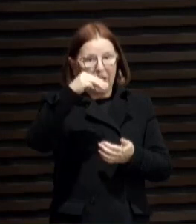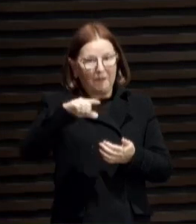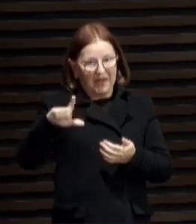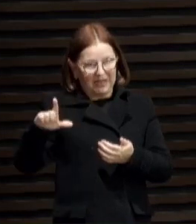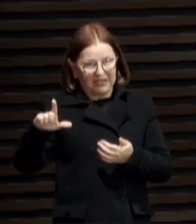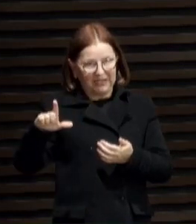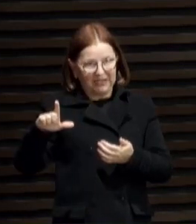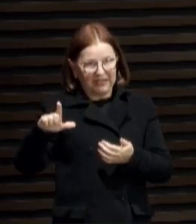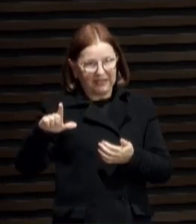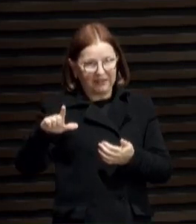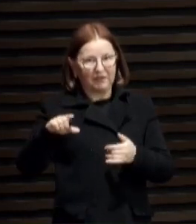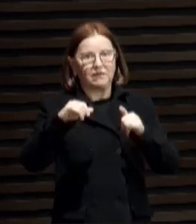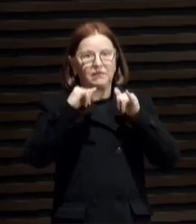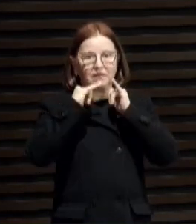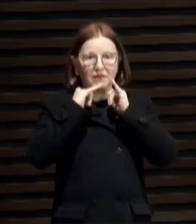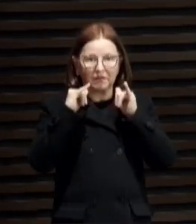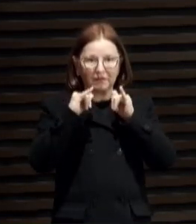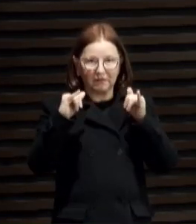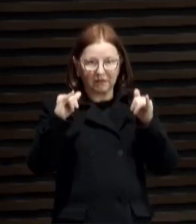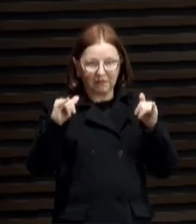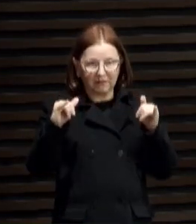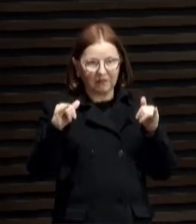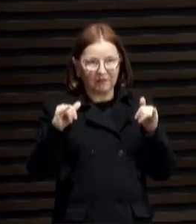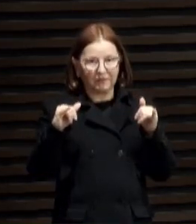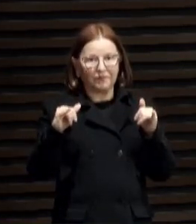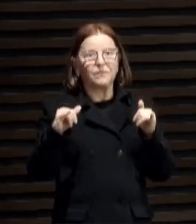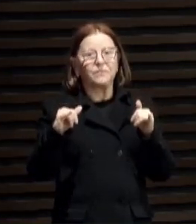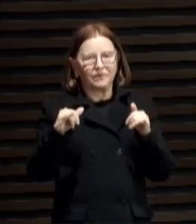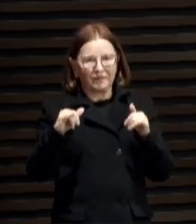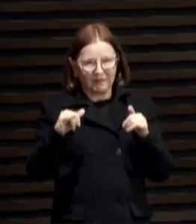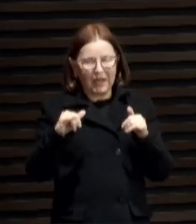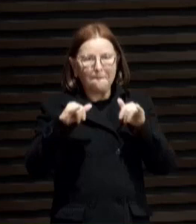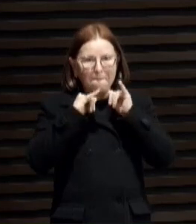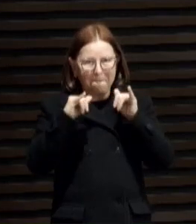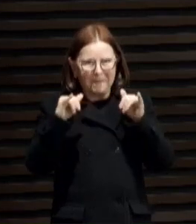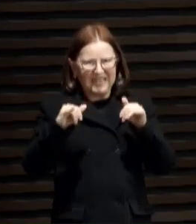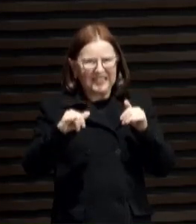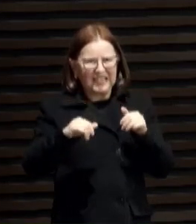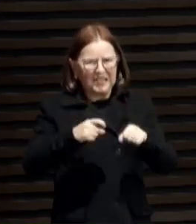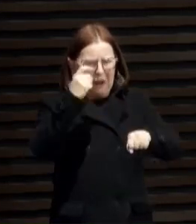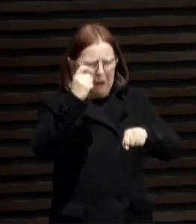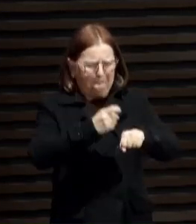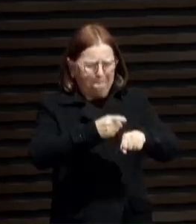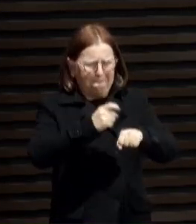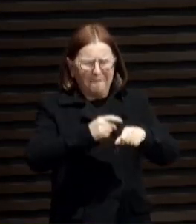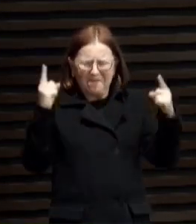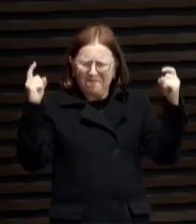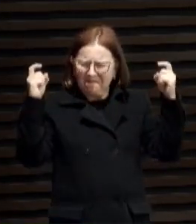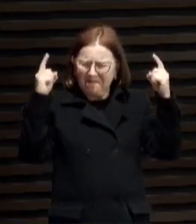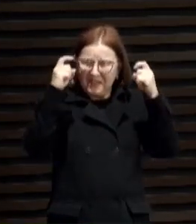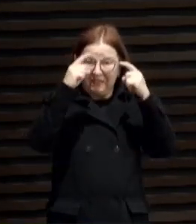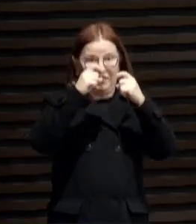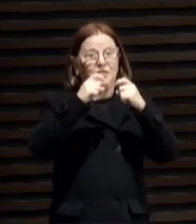mensagem difícil e dura. Dura para ele, dura para o povo